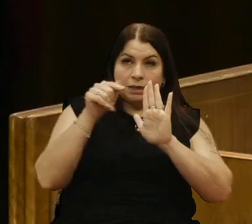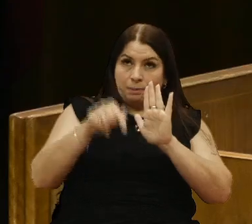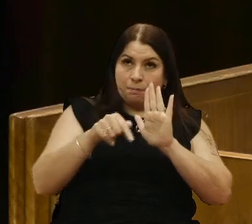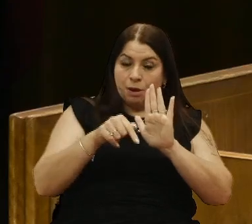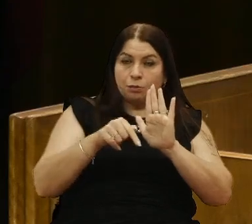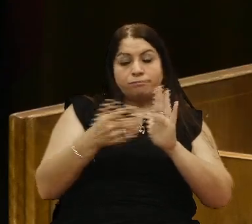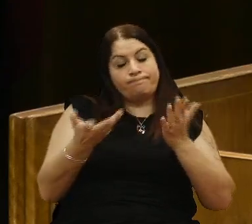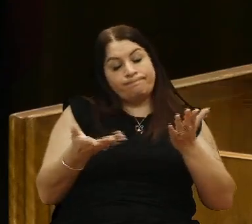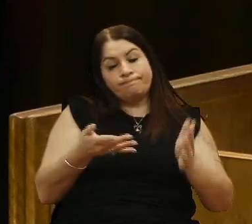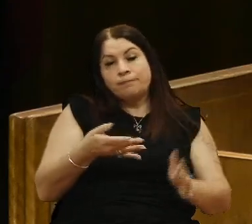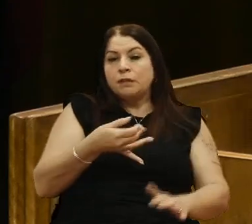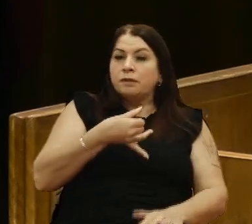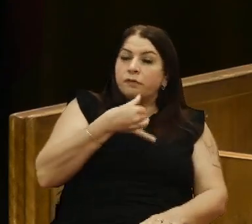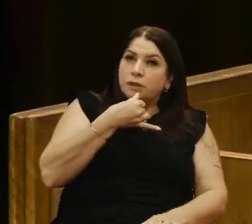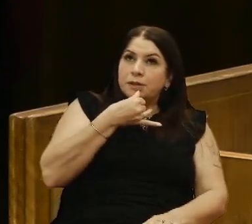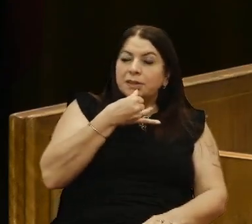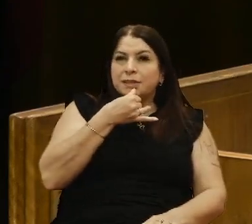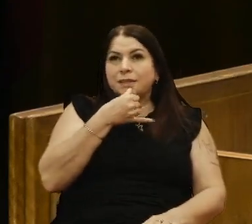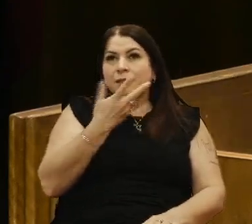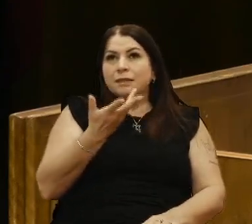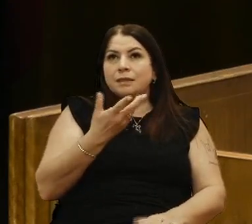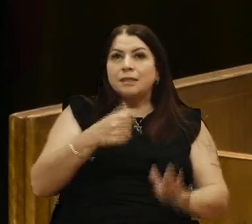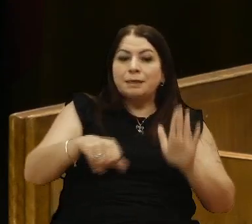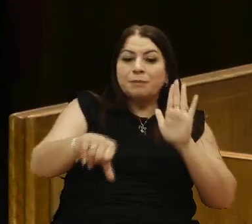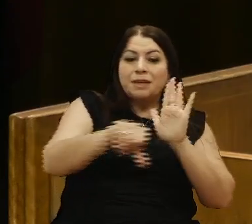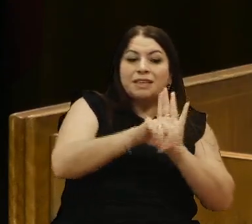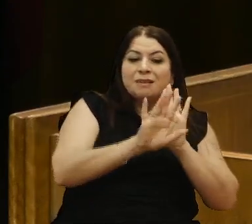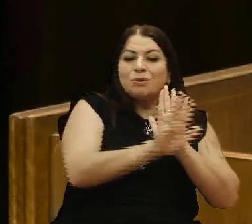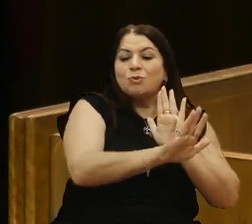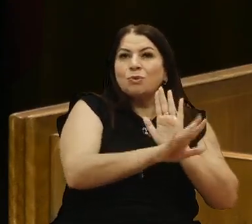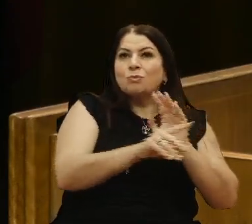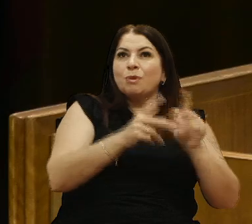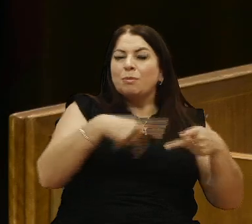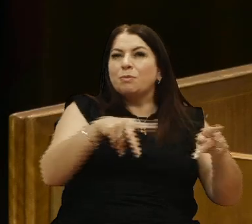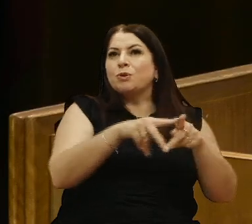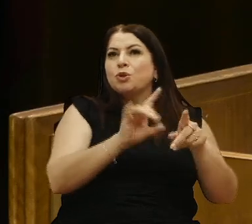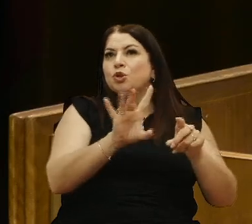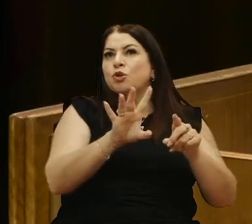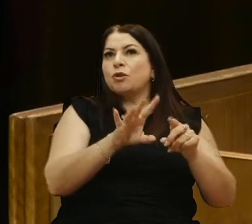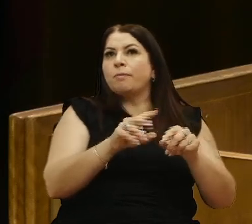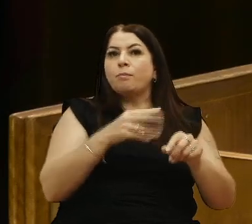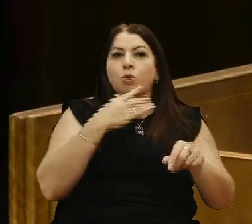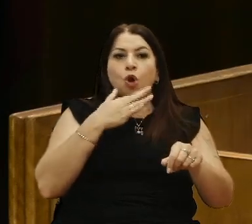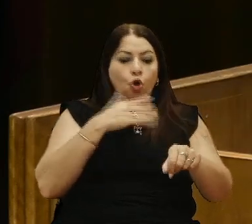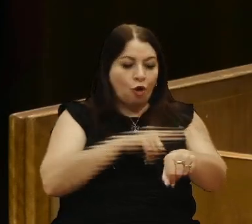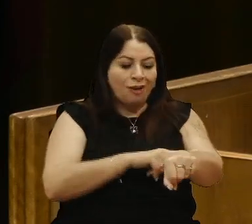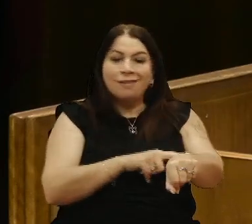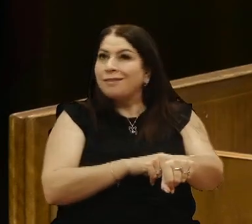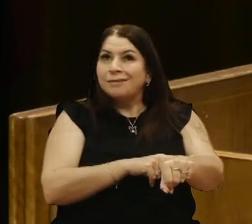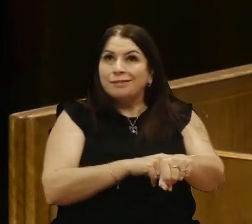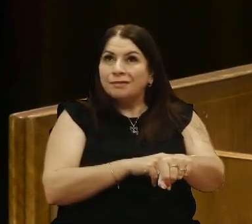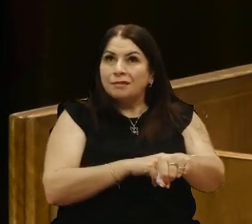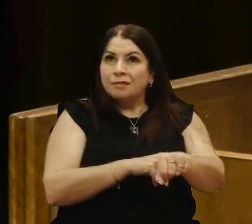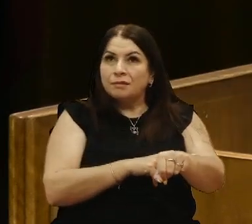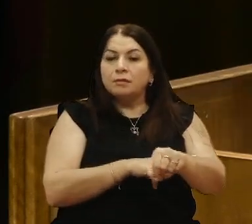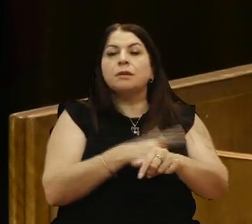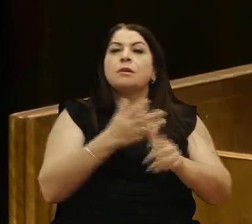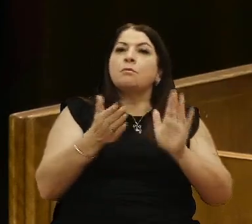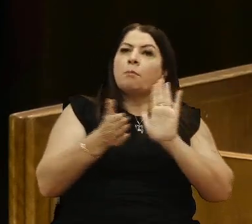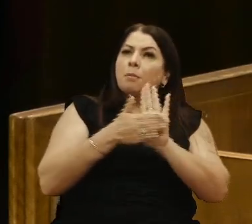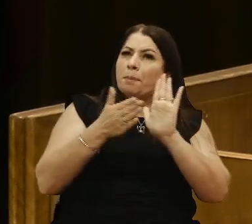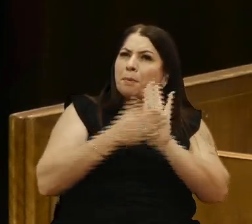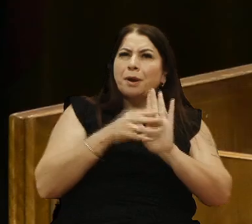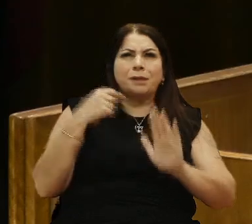que infelizmente ainda criminaliza uma população pura e simplesmente por sua cor. Uma pauta que é